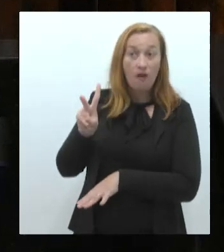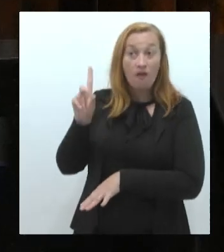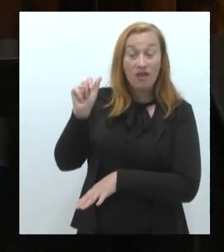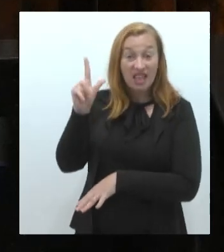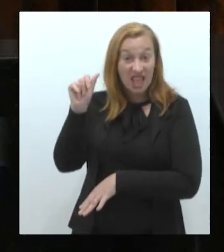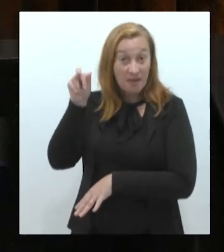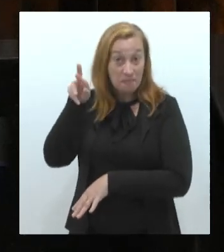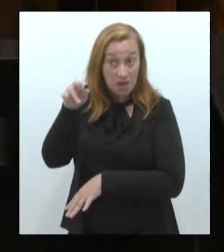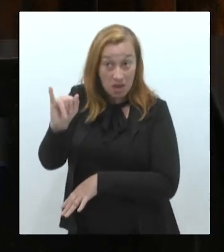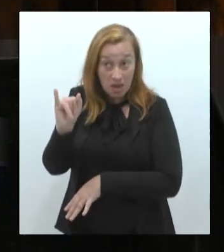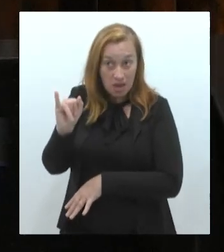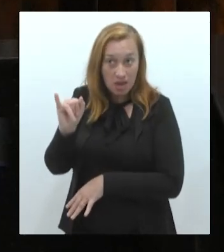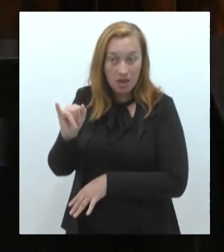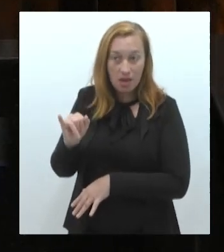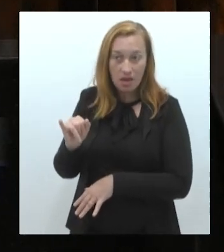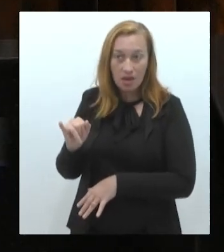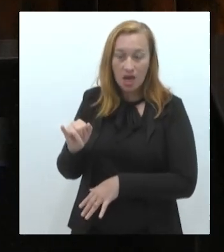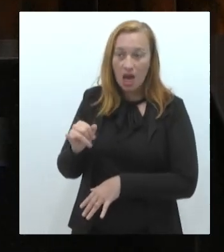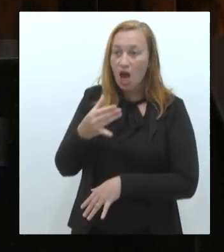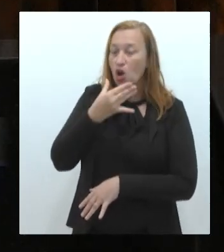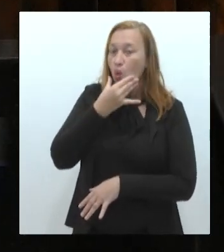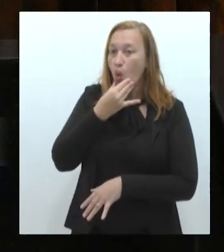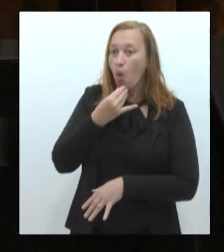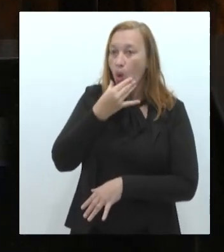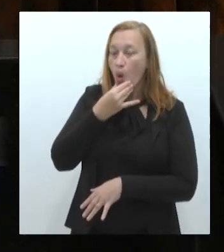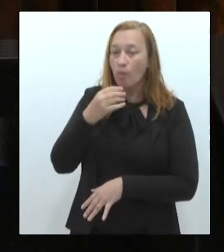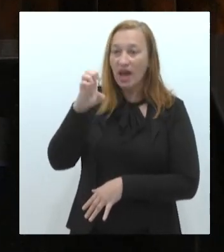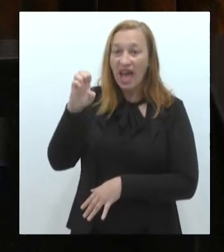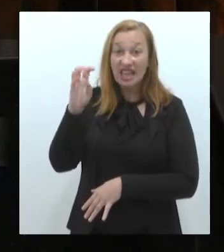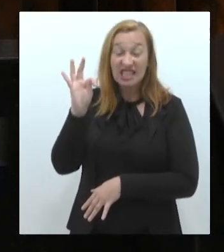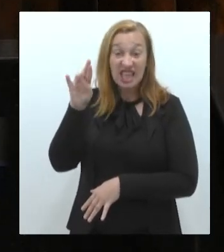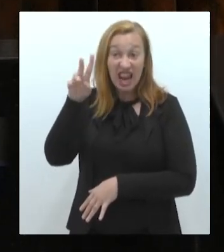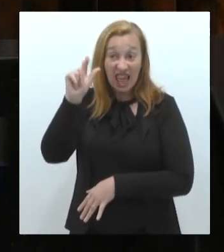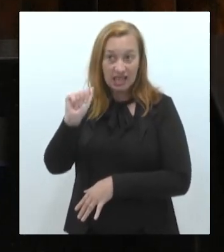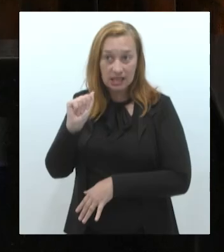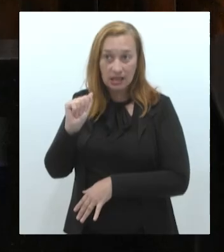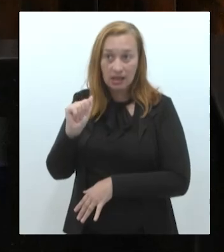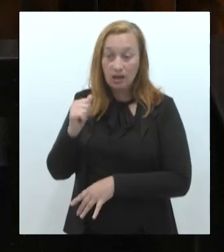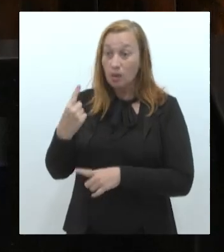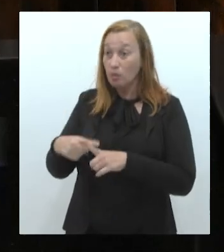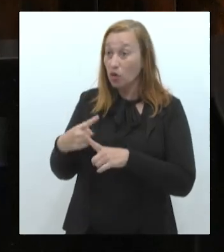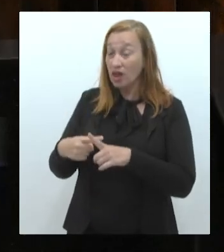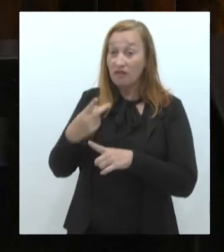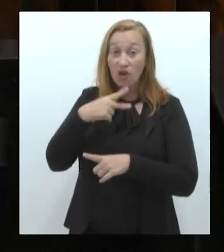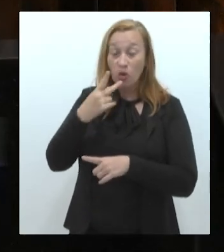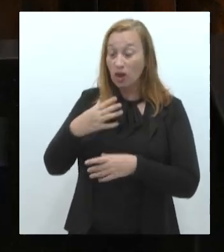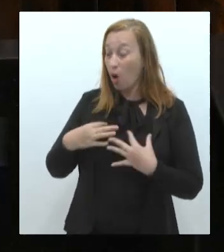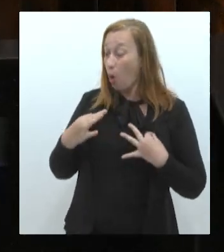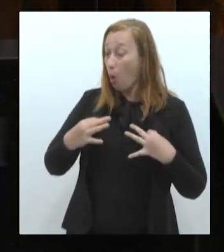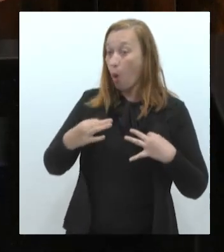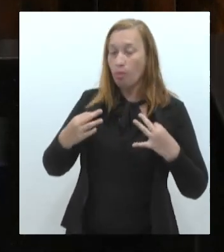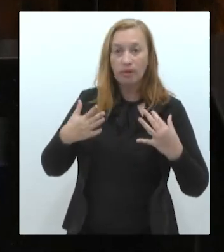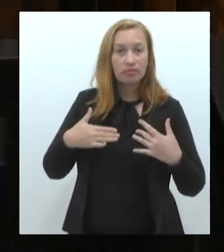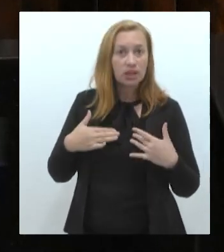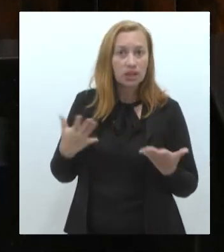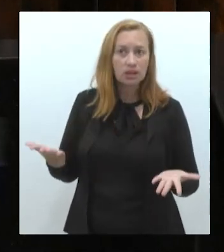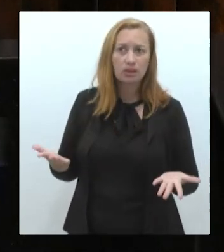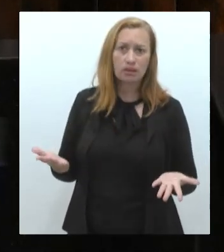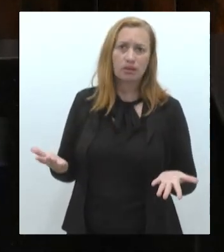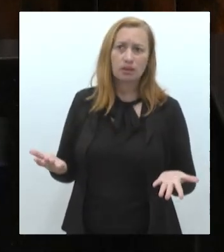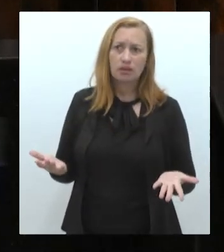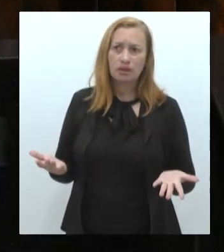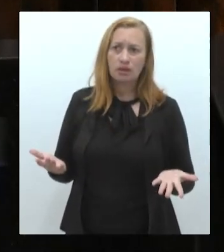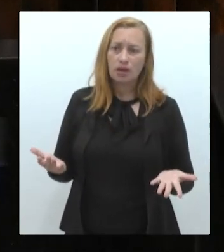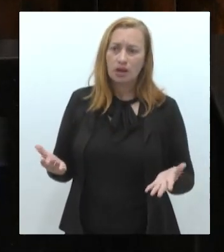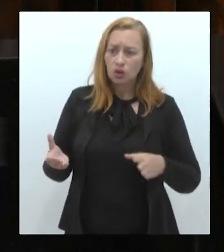Garotinho era estilista. Ou está fazendo moda, porque ele falou da minha roupa, da minha vestimenta, do